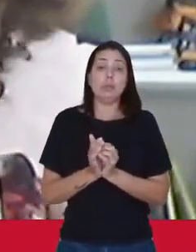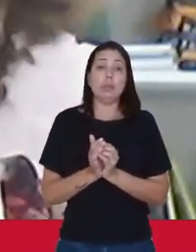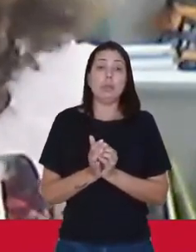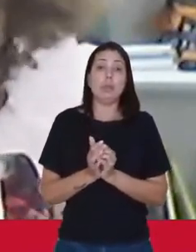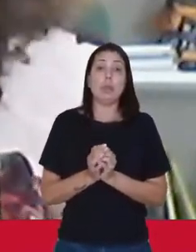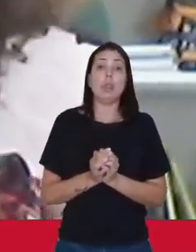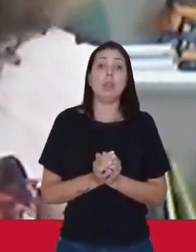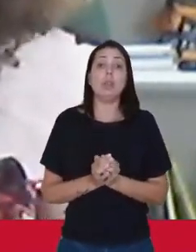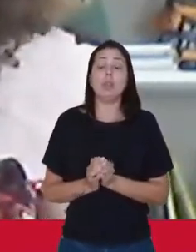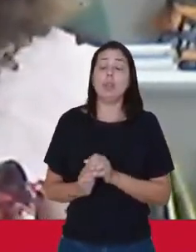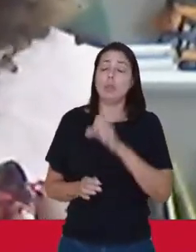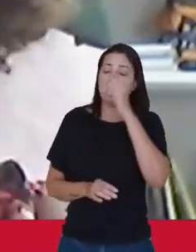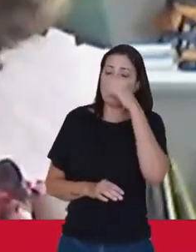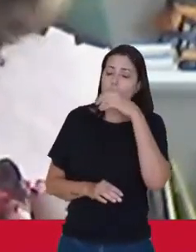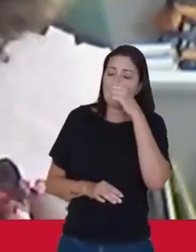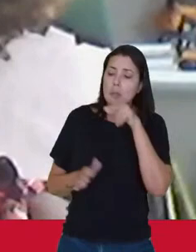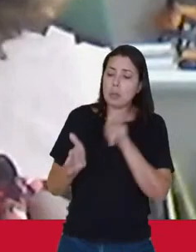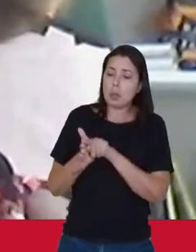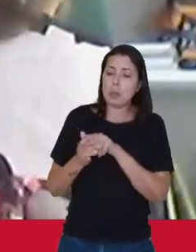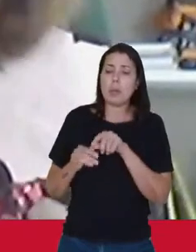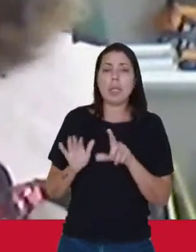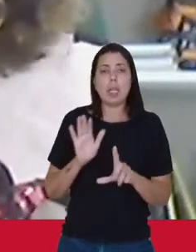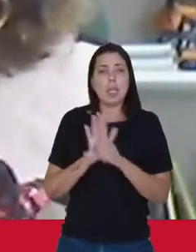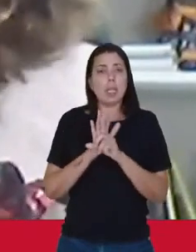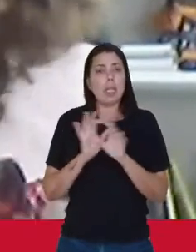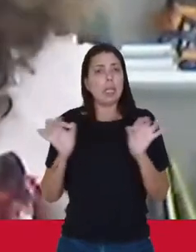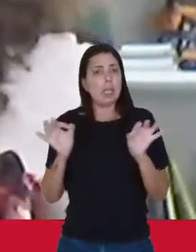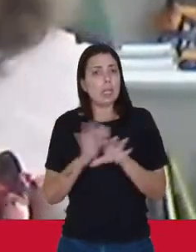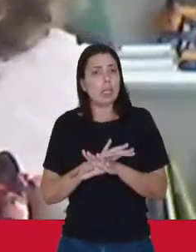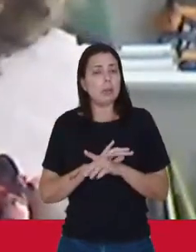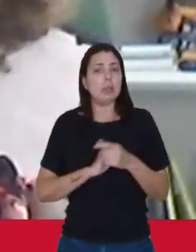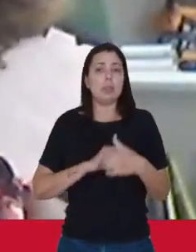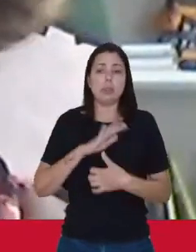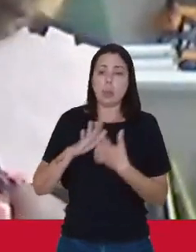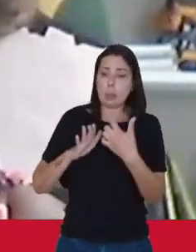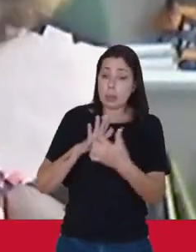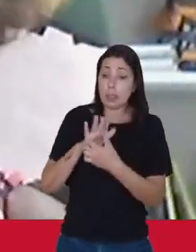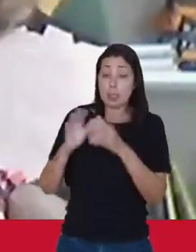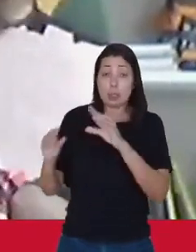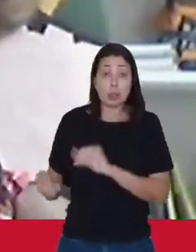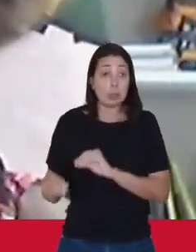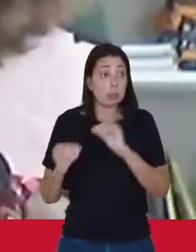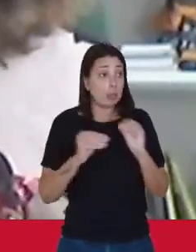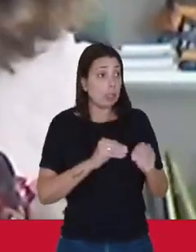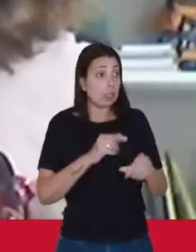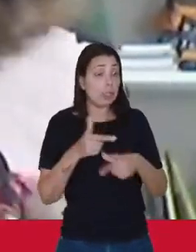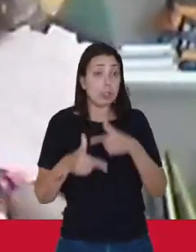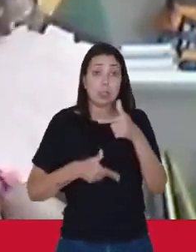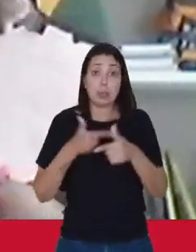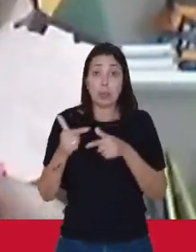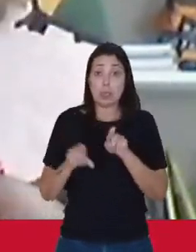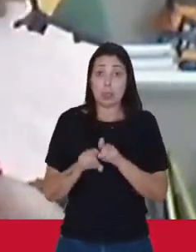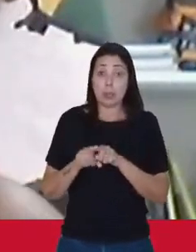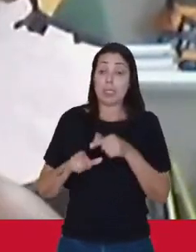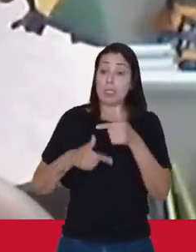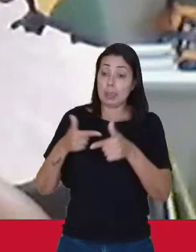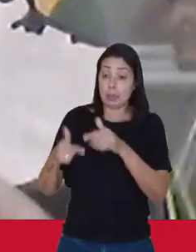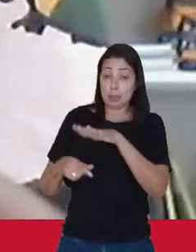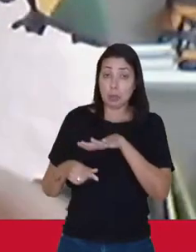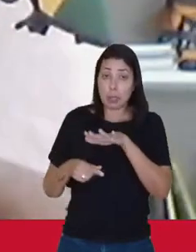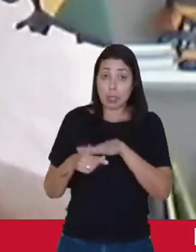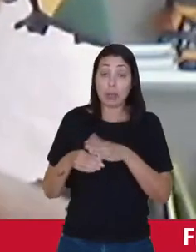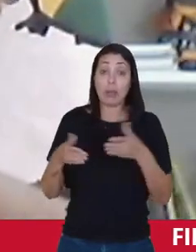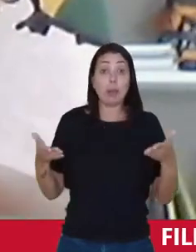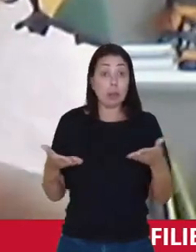o afrouxamento de leis, com a extinção de órgãos, com mudança de função de órgãos que trabalhariam numa